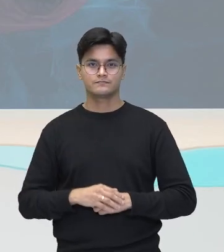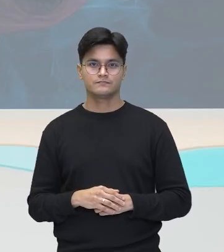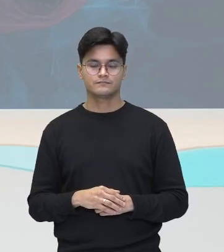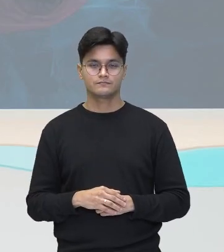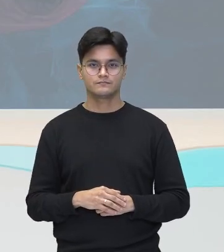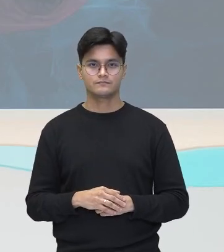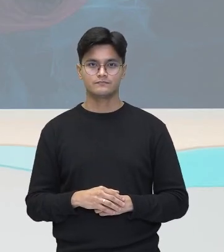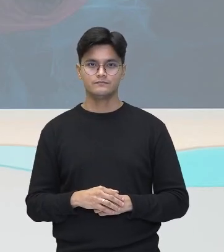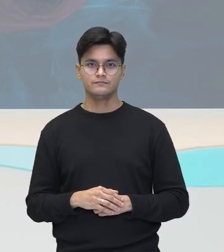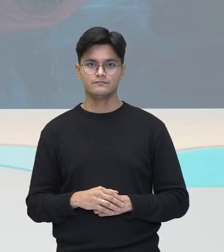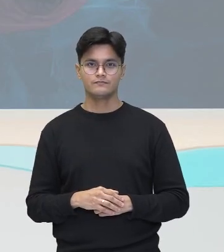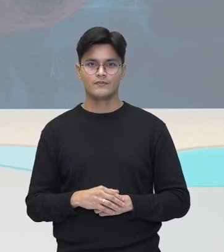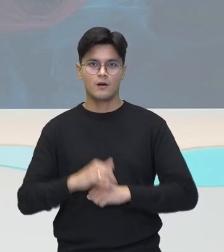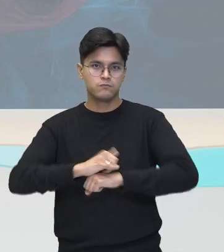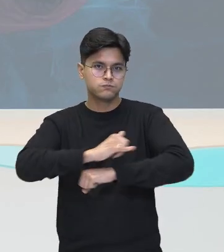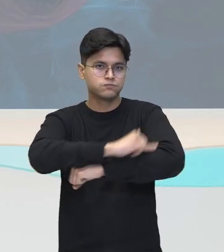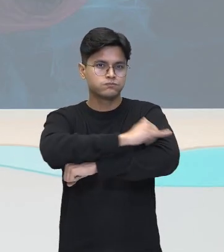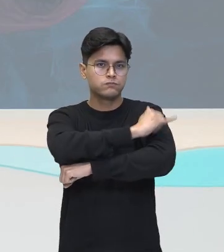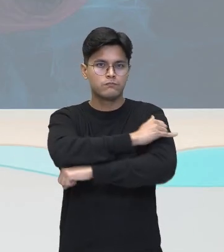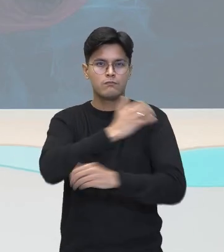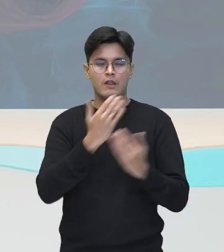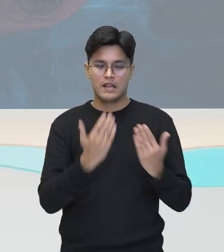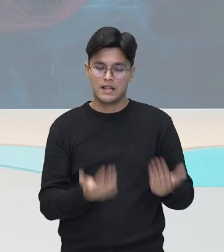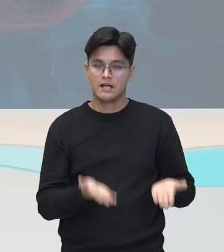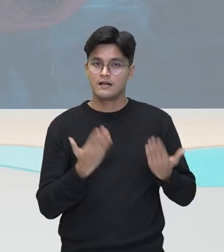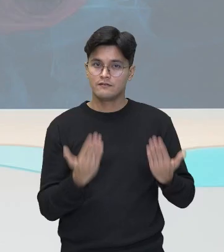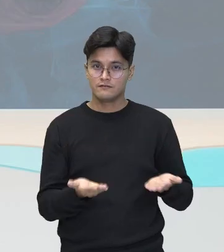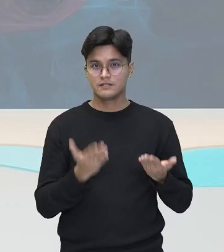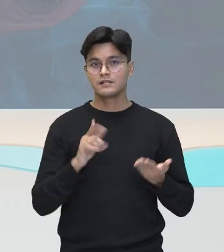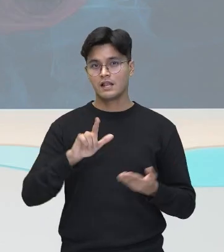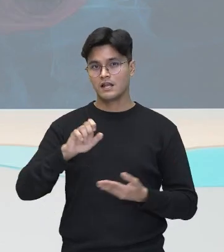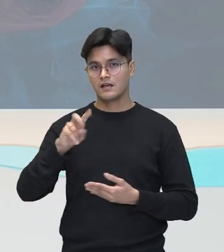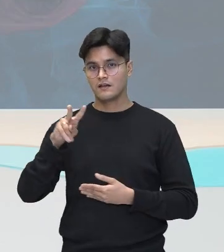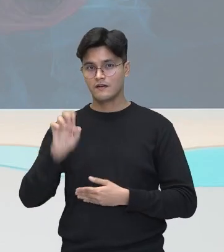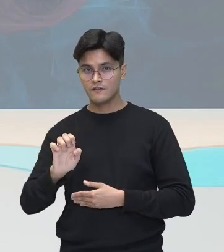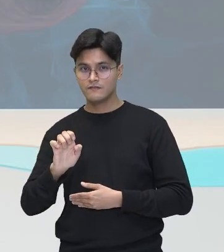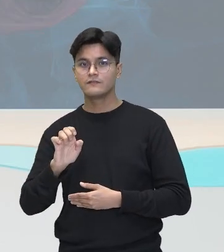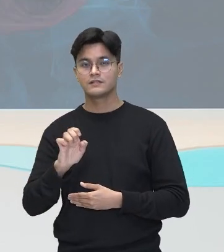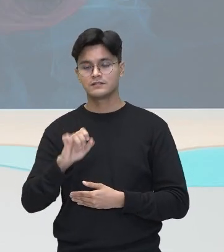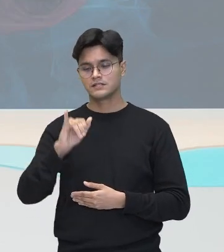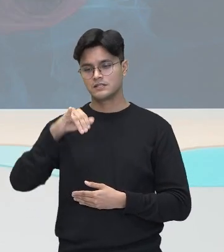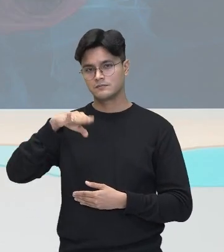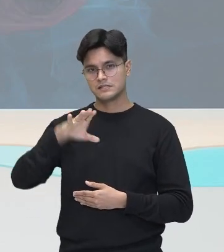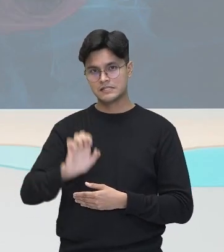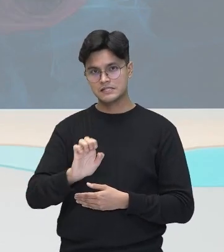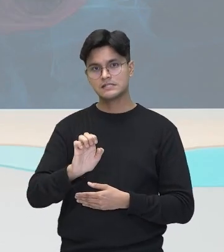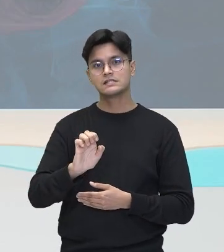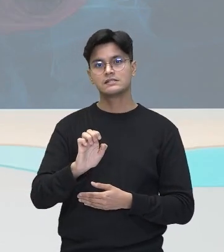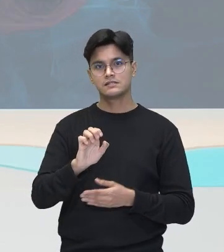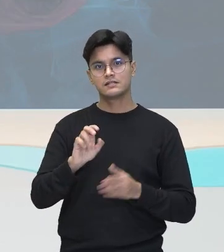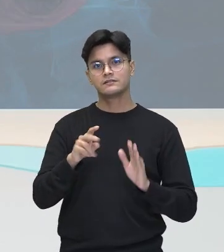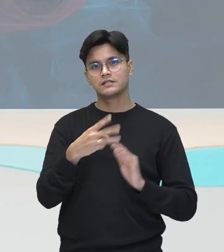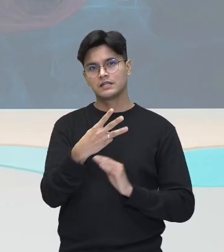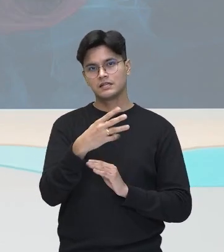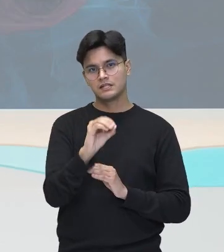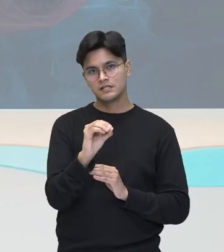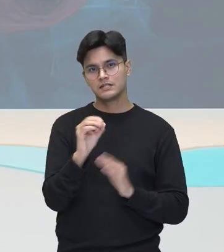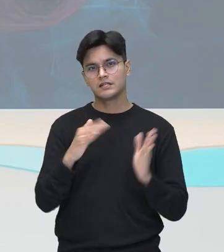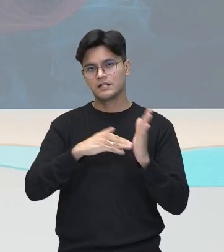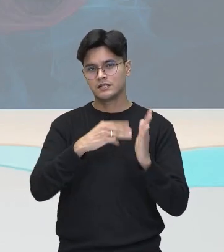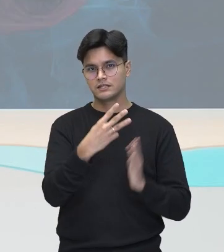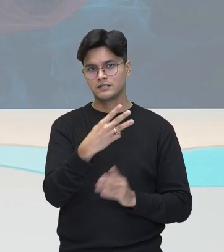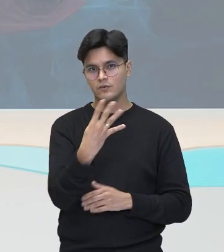A obesidade leve, tá aí, né? O IMC fica entre 30, né, a